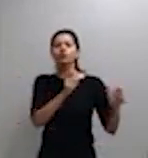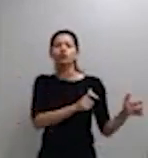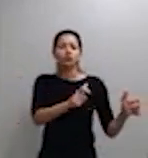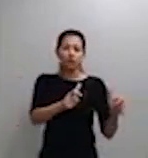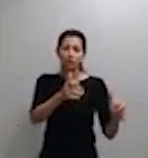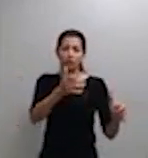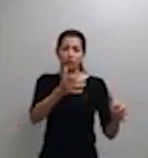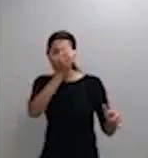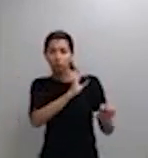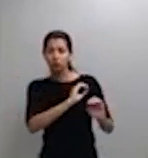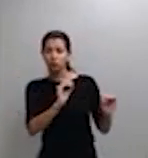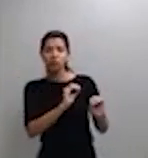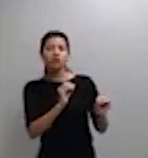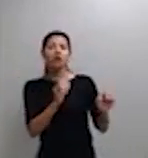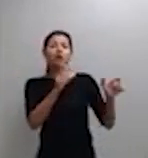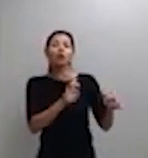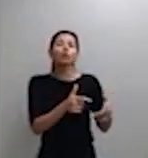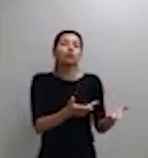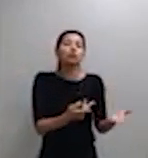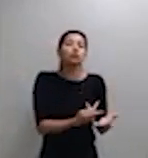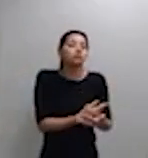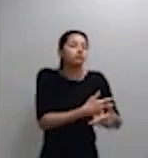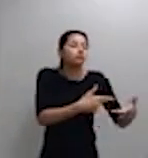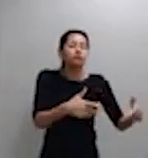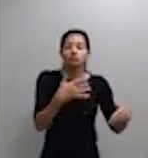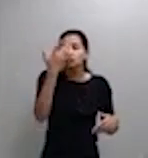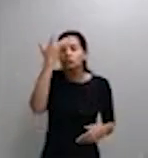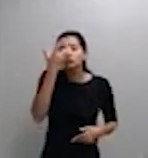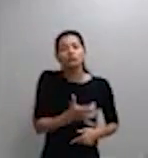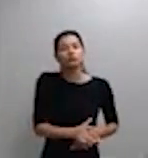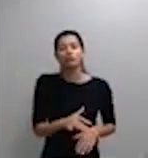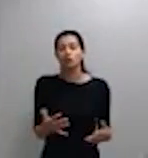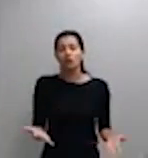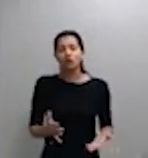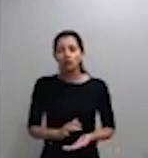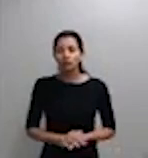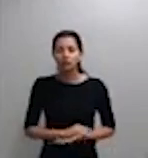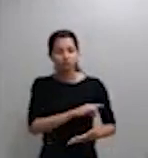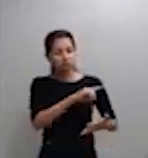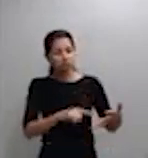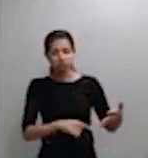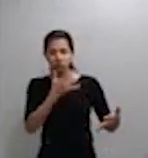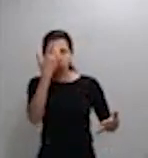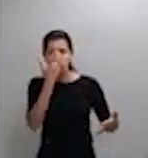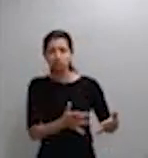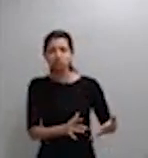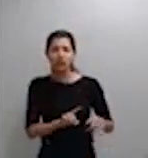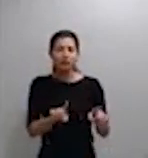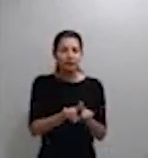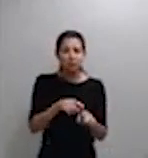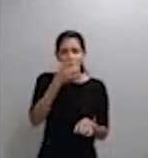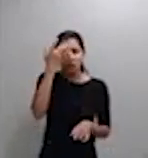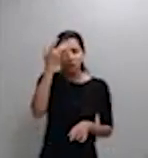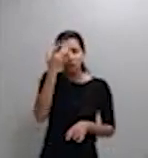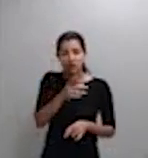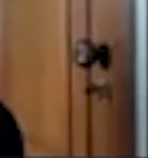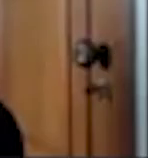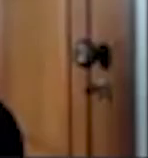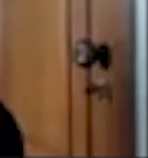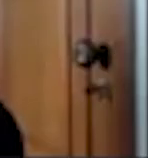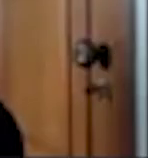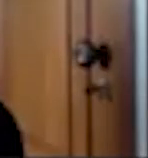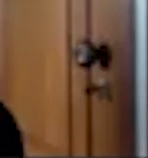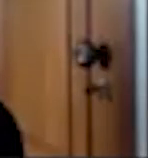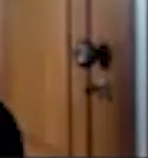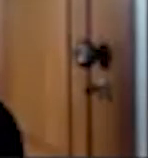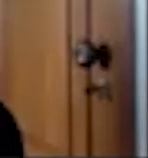Maia Filho ressaltou que em situações semelhantes, o STJ tem entendido que não caracteriza ato de improbidade essa forma de contratação,